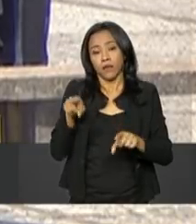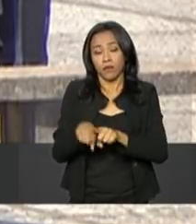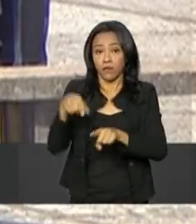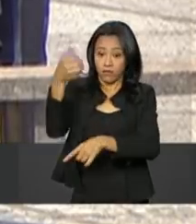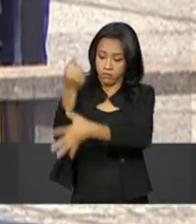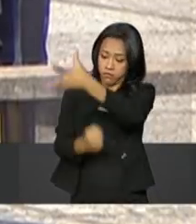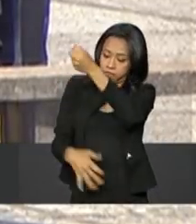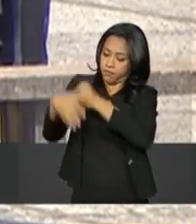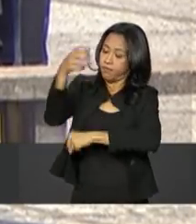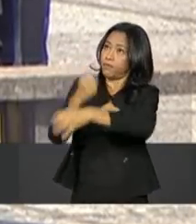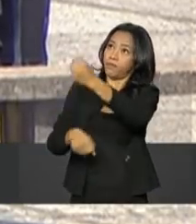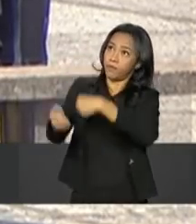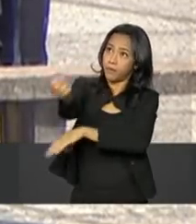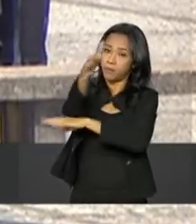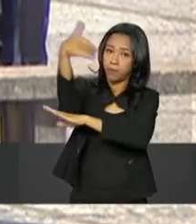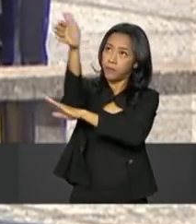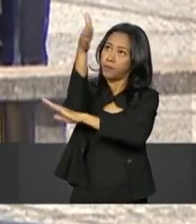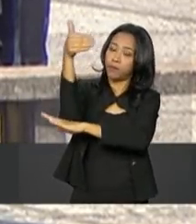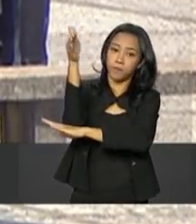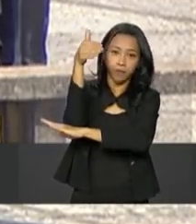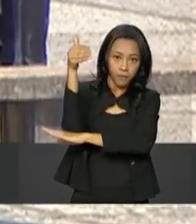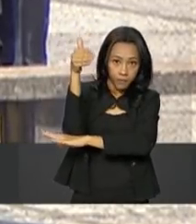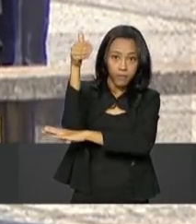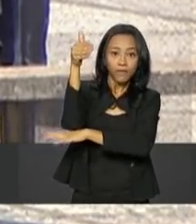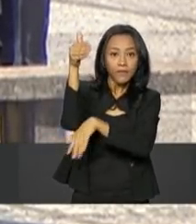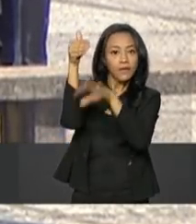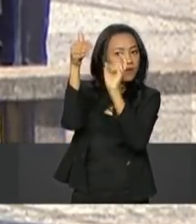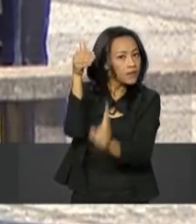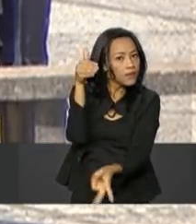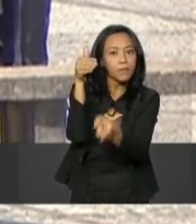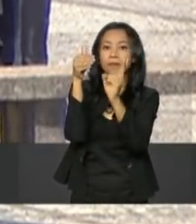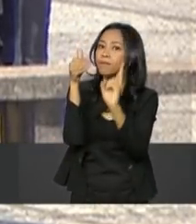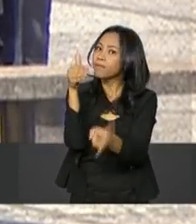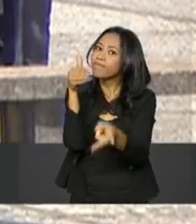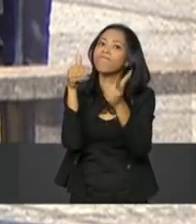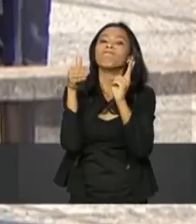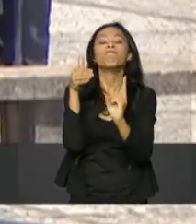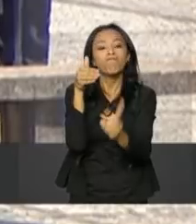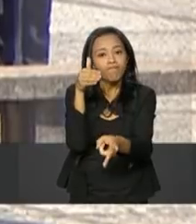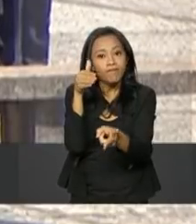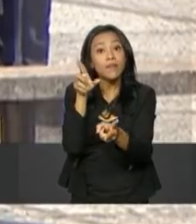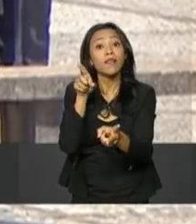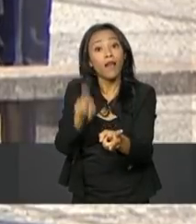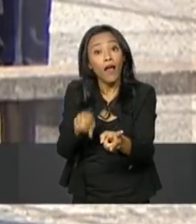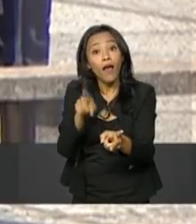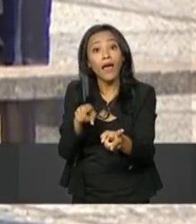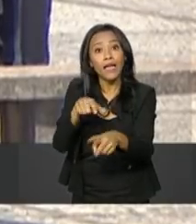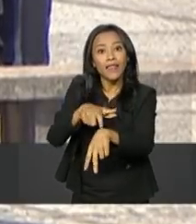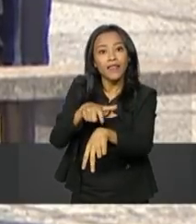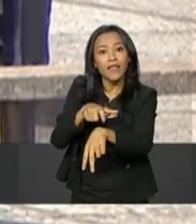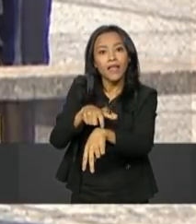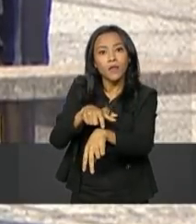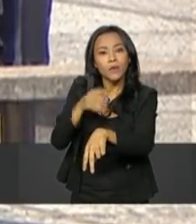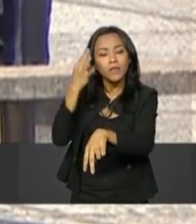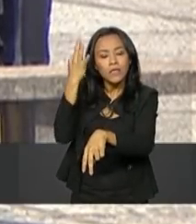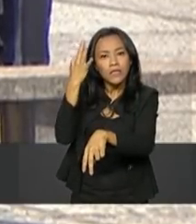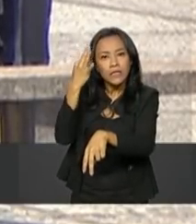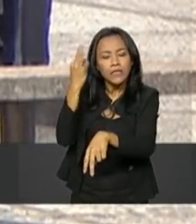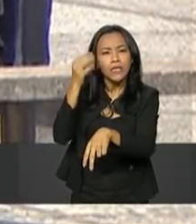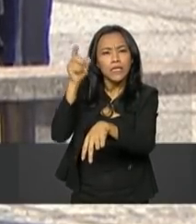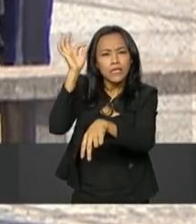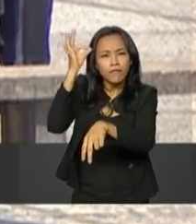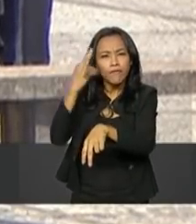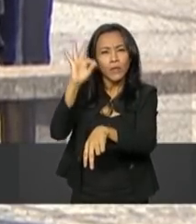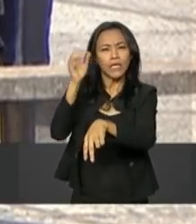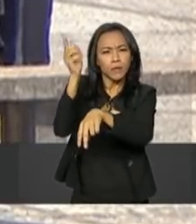dela é feito também de maneira constante, de modo que venha sempre na velocidade constante até chegar ao final